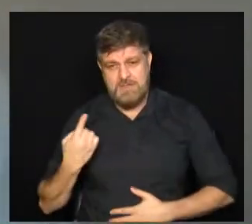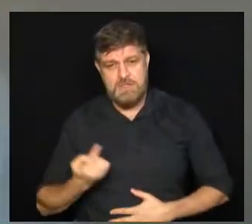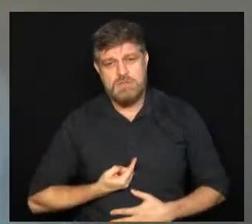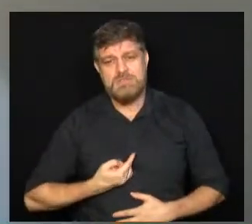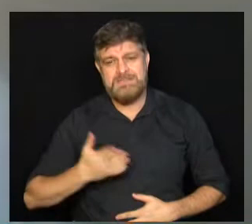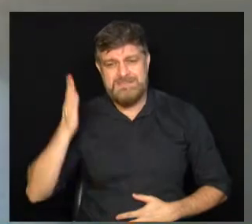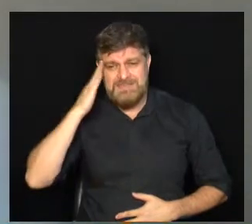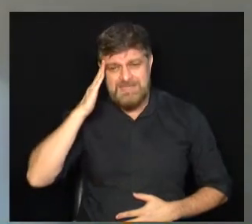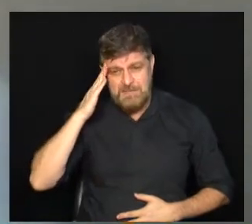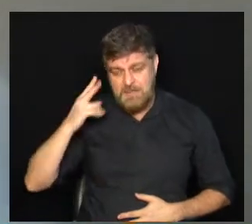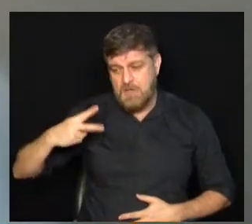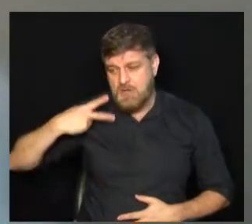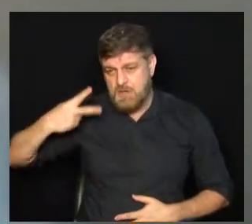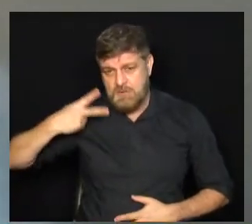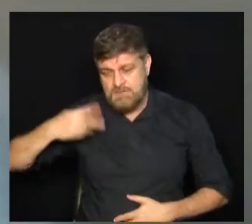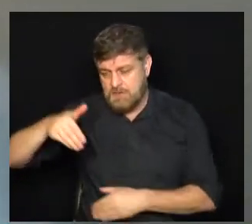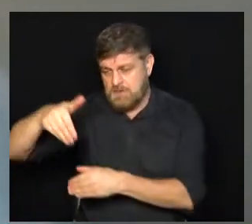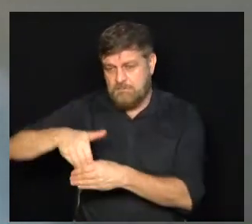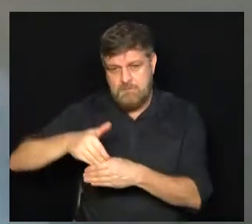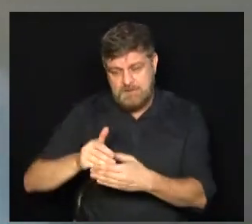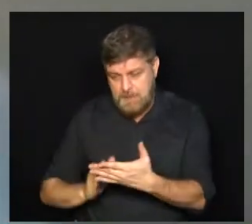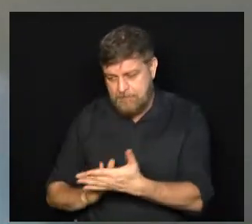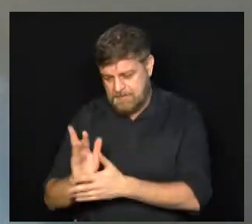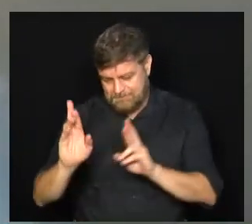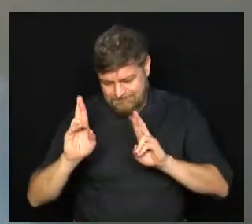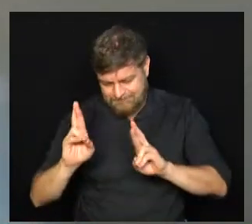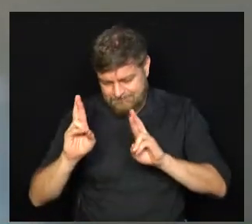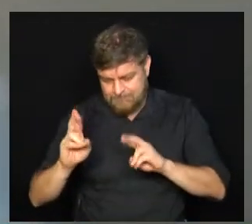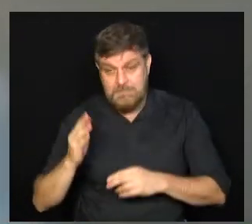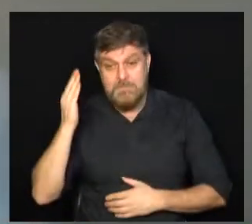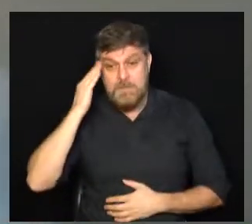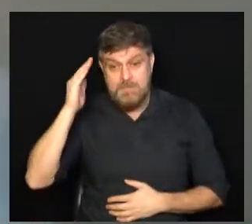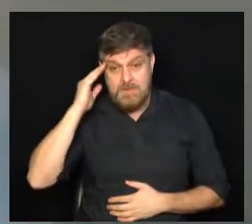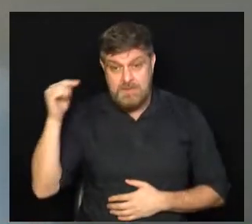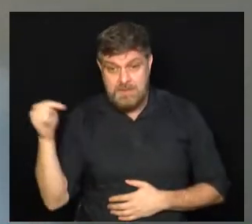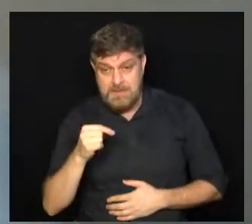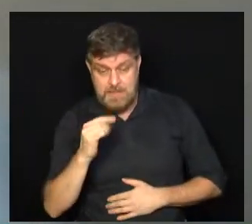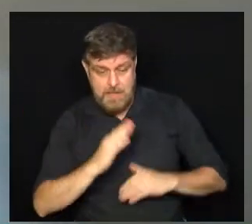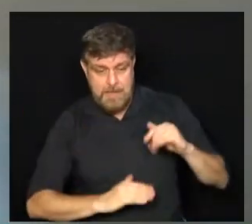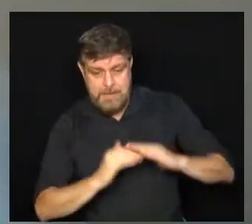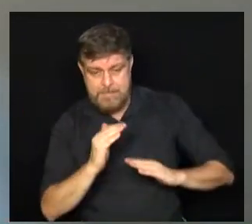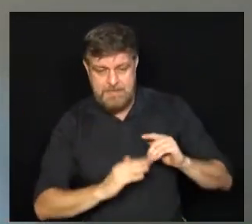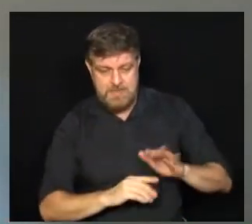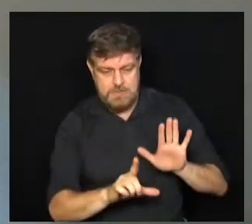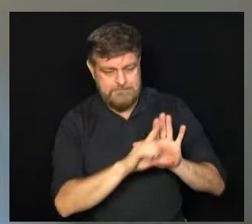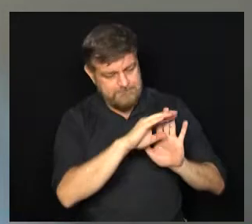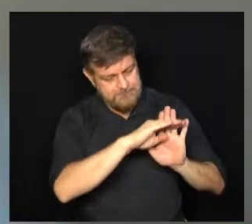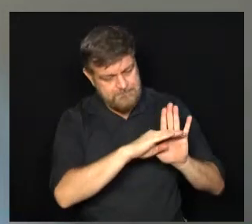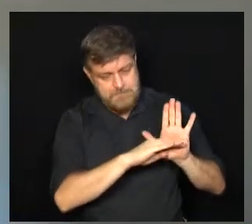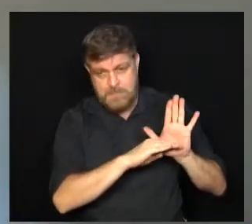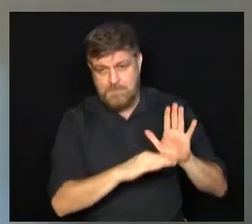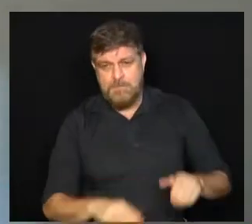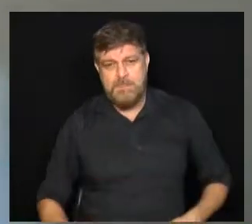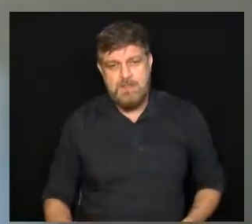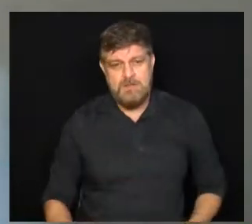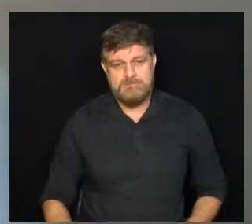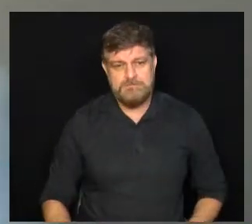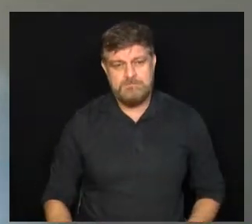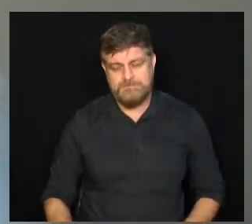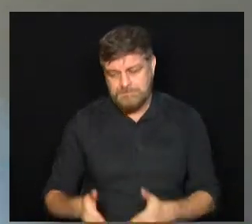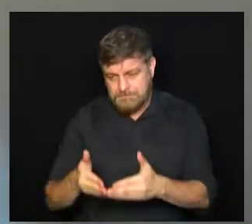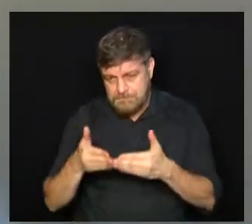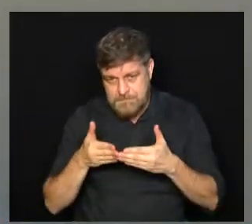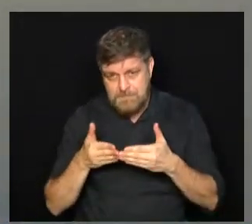com a colaboração dos nobres pares, os quais entenderam a grandeza dessa iniciativa legislativa, os quais conclamo